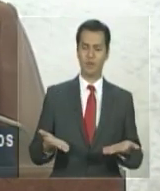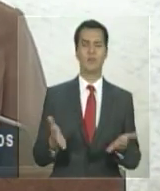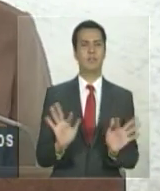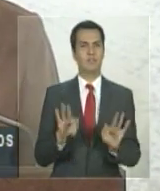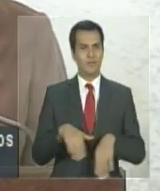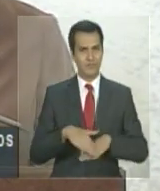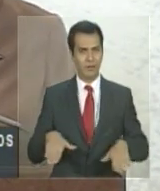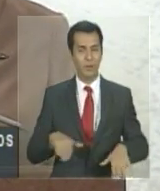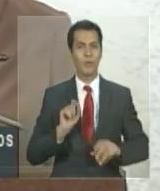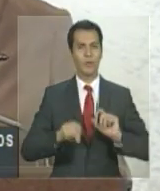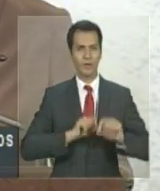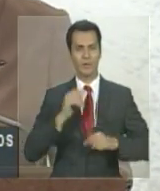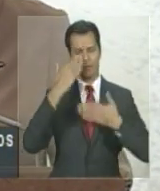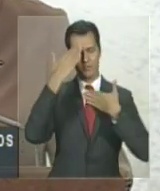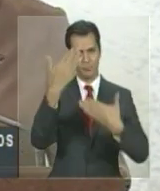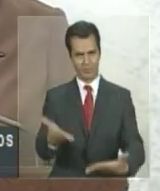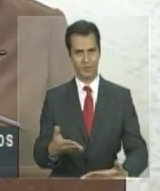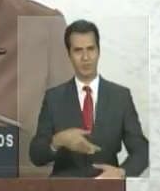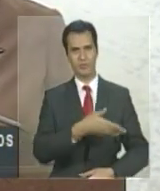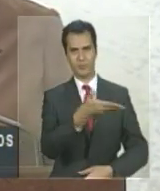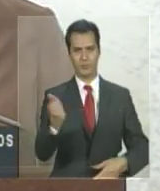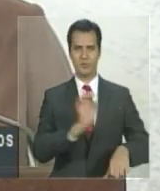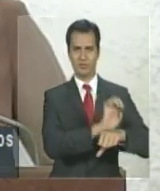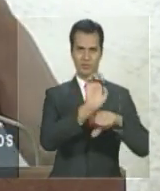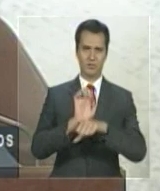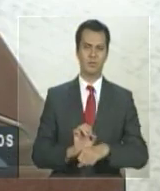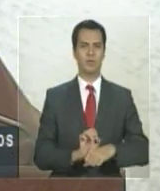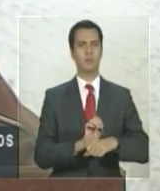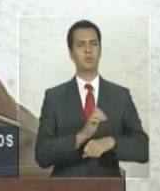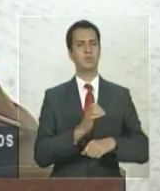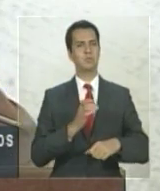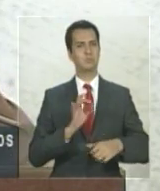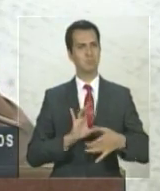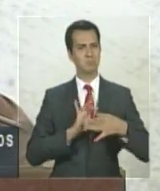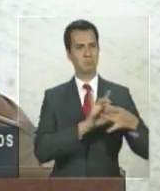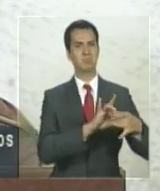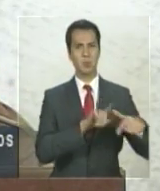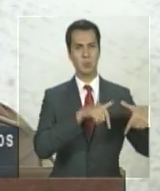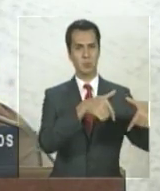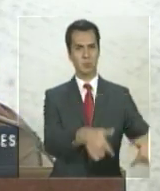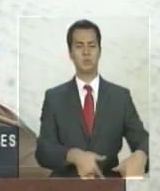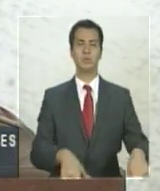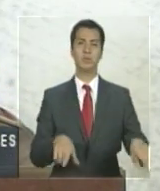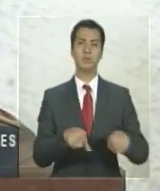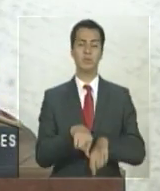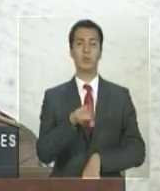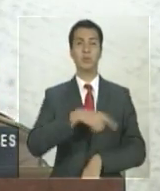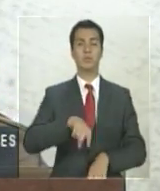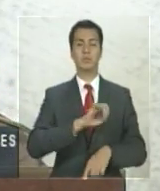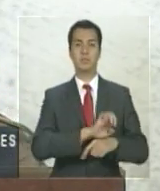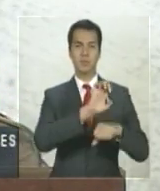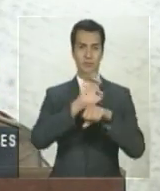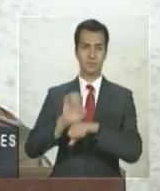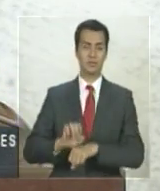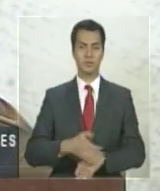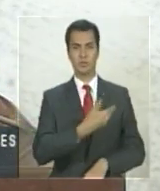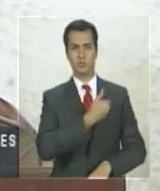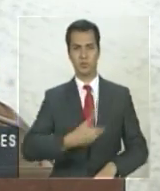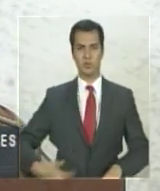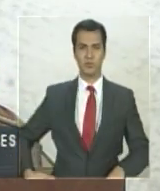parceria, agradecendo o empenho dos governadores, agradecendo o fato que os governadores